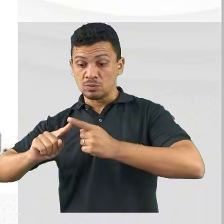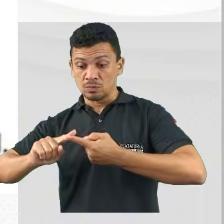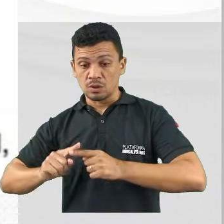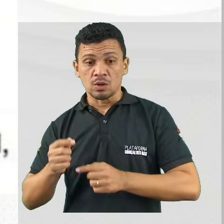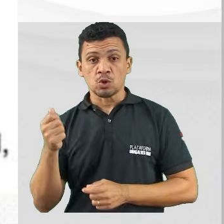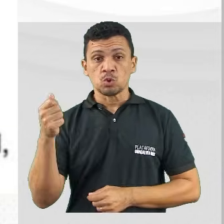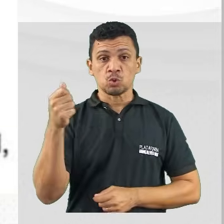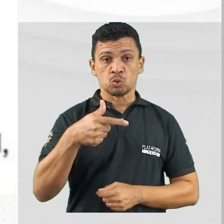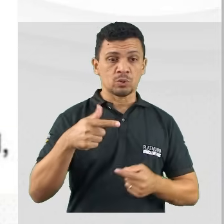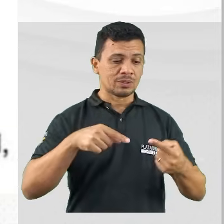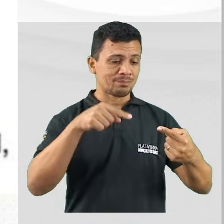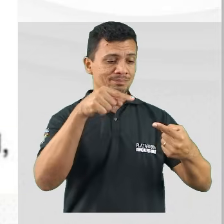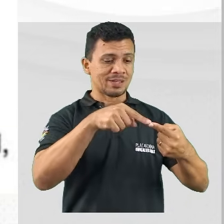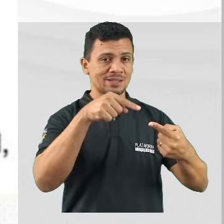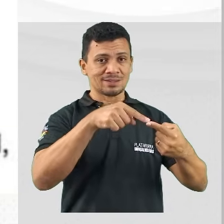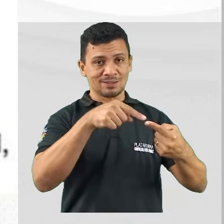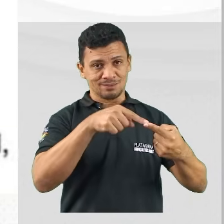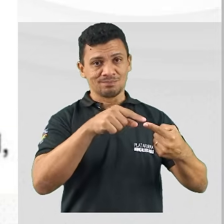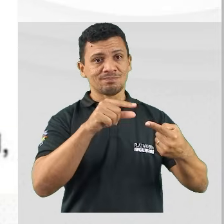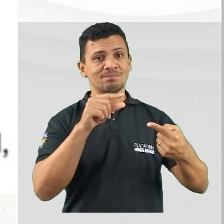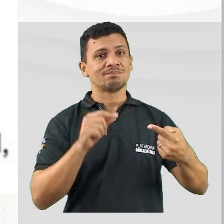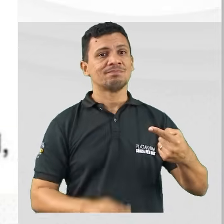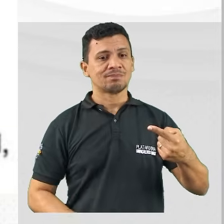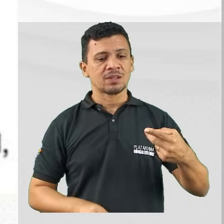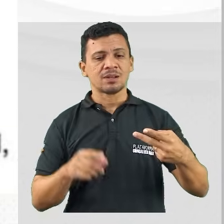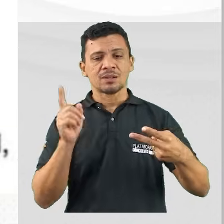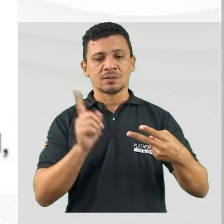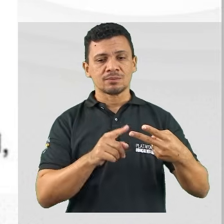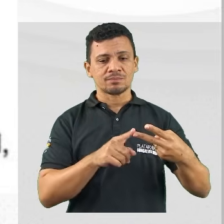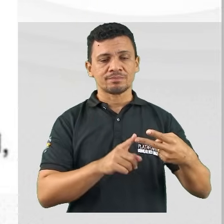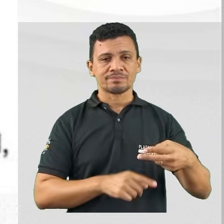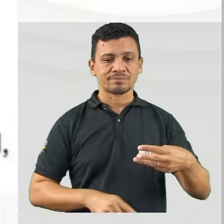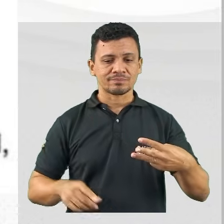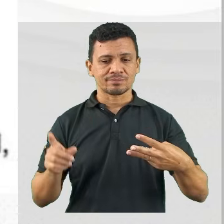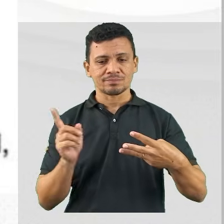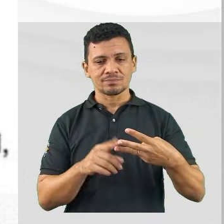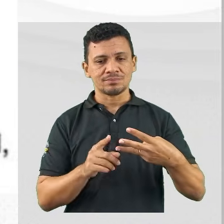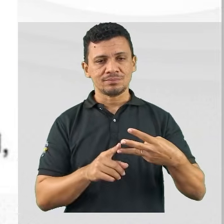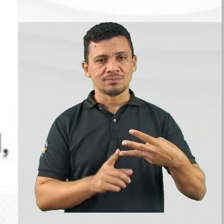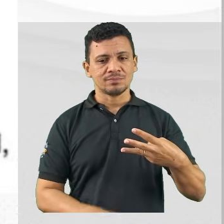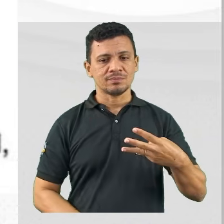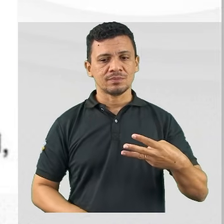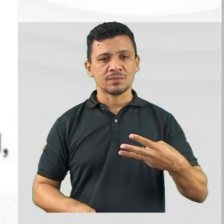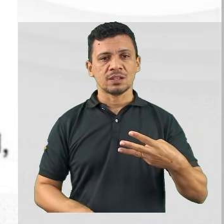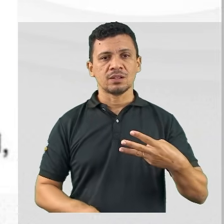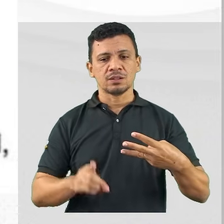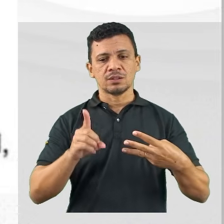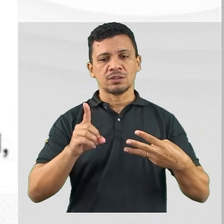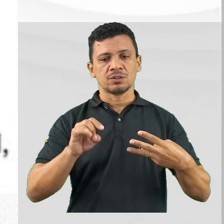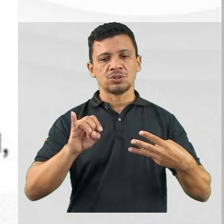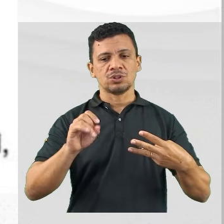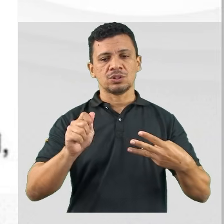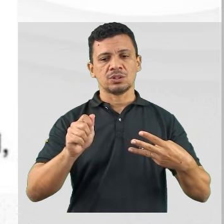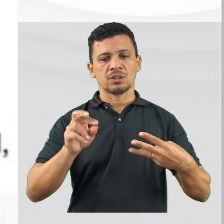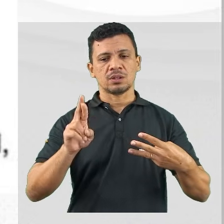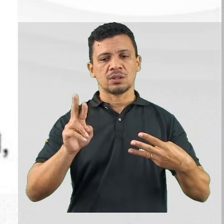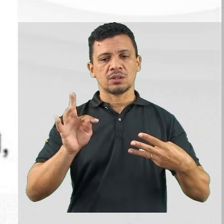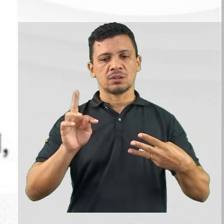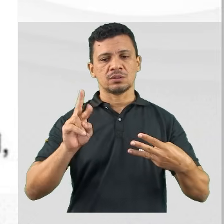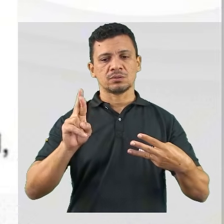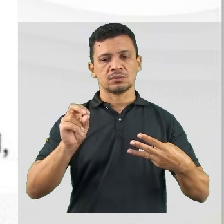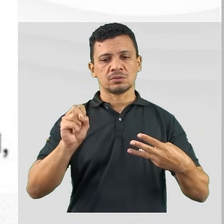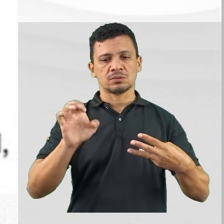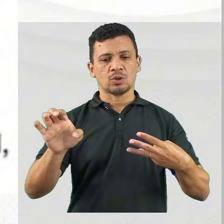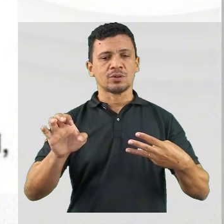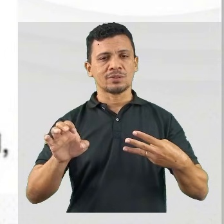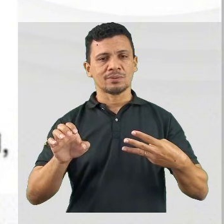a articulação sinartrose. E aí a terceira articulação vai ser essa, a diartrose. Geralmente é a que a